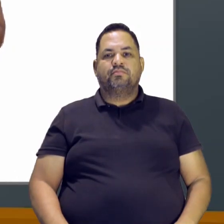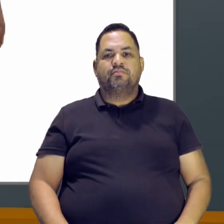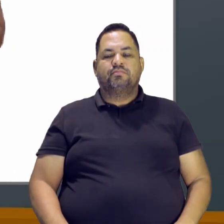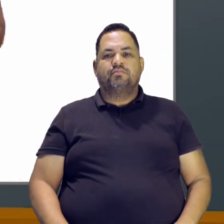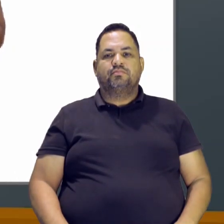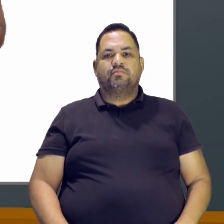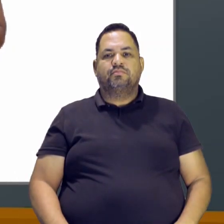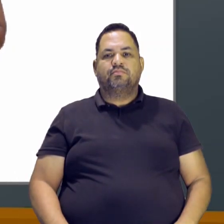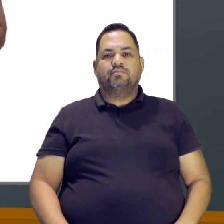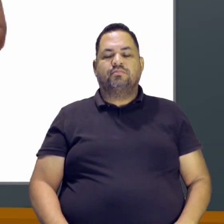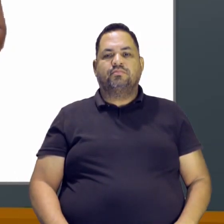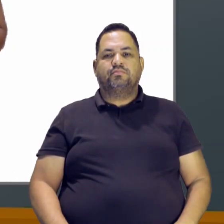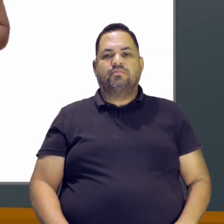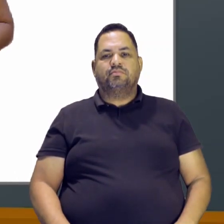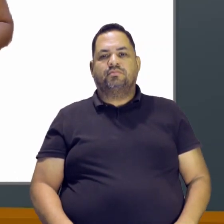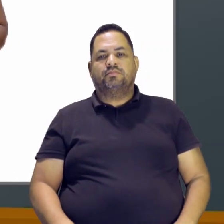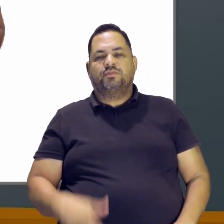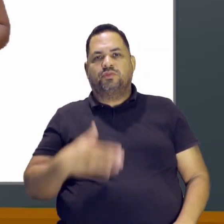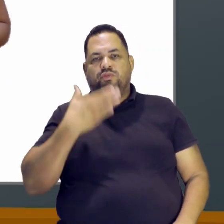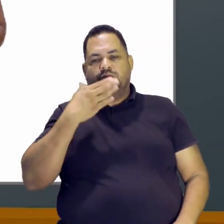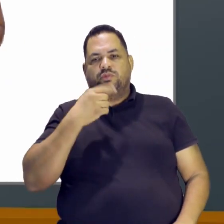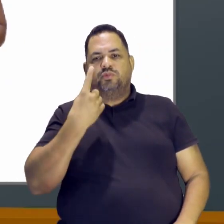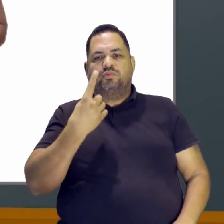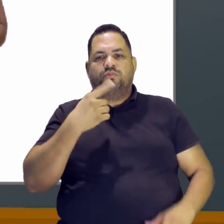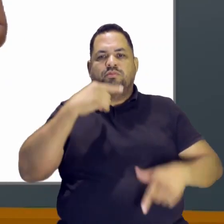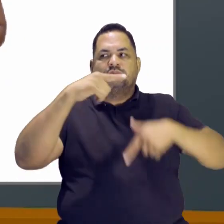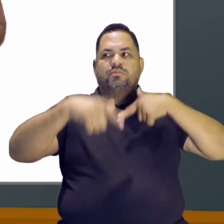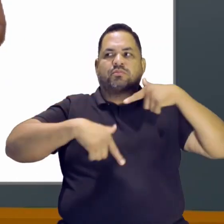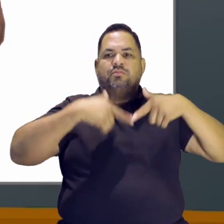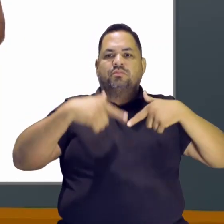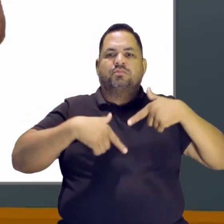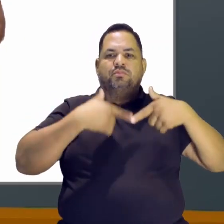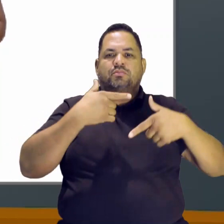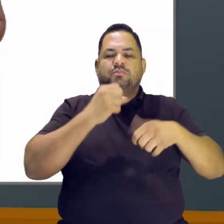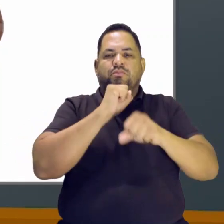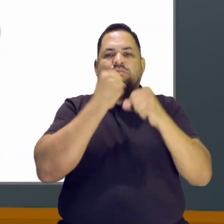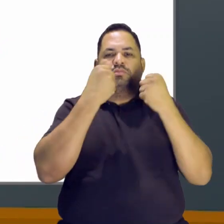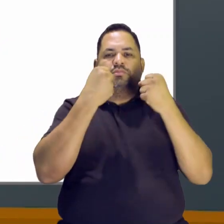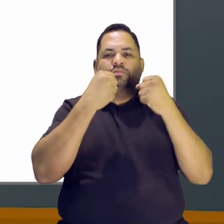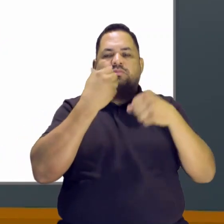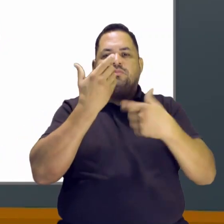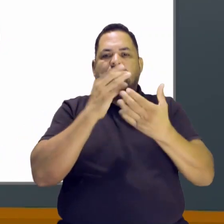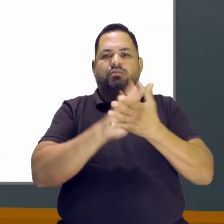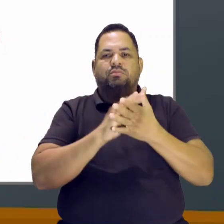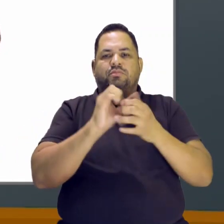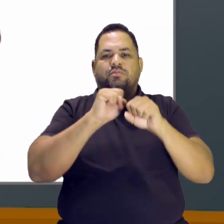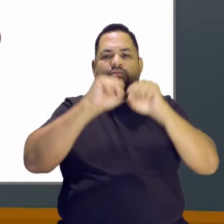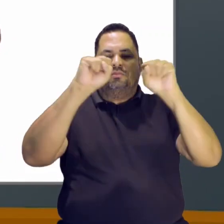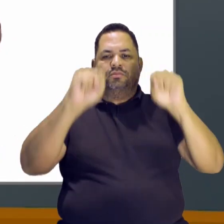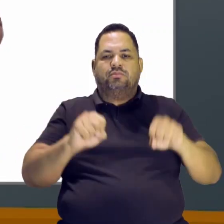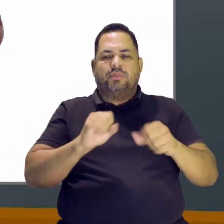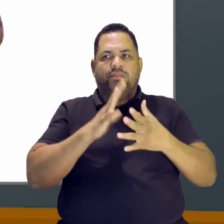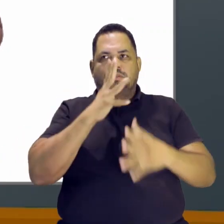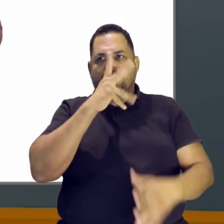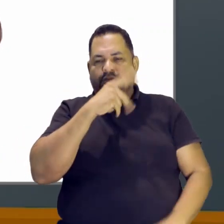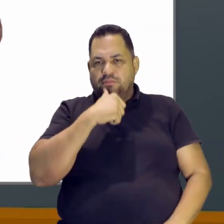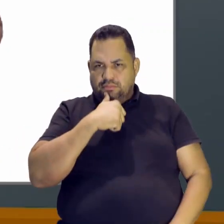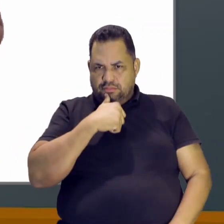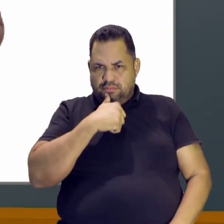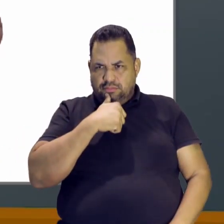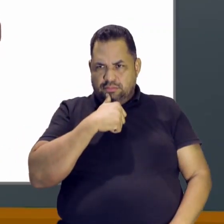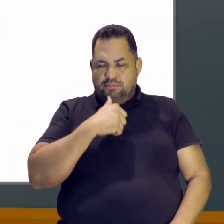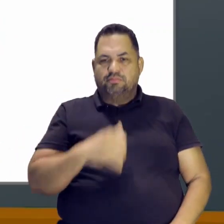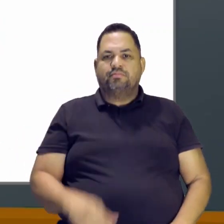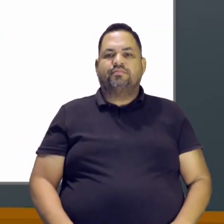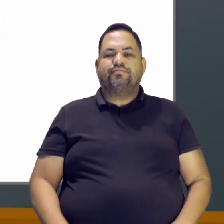vai ser um exercício, uma atividade física sistematizada que eu vou ter que segurar por mais tempo? Já te digo que